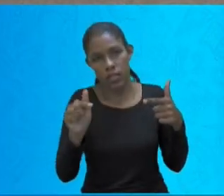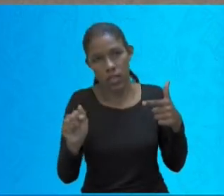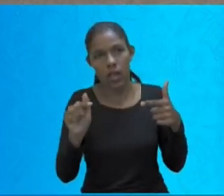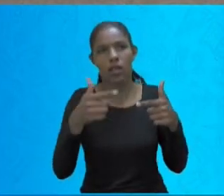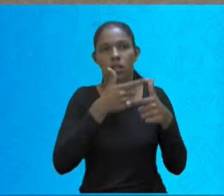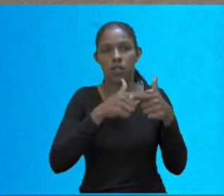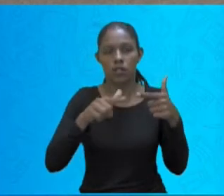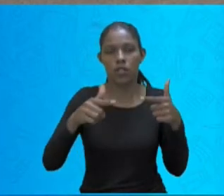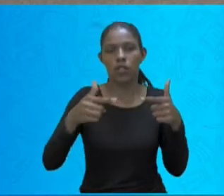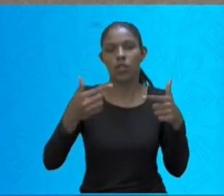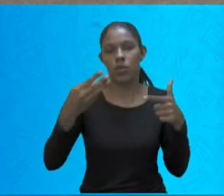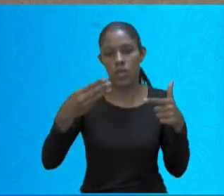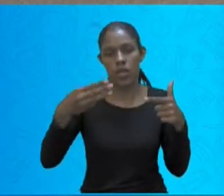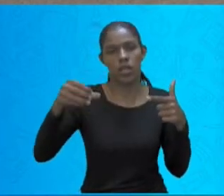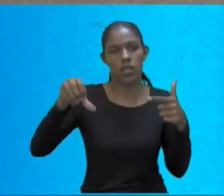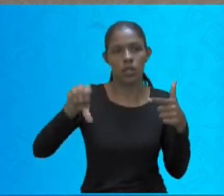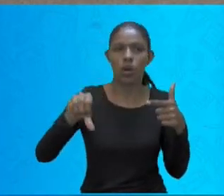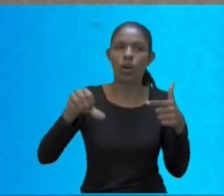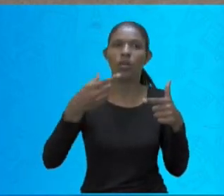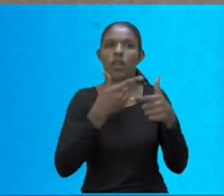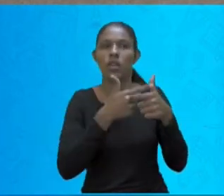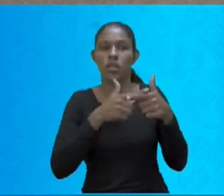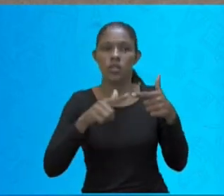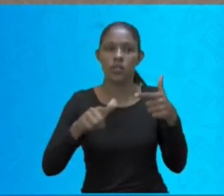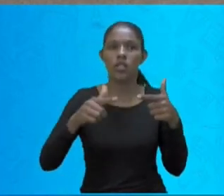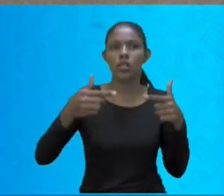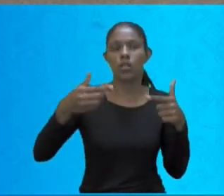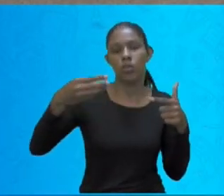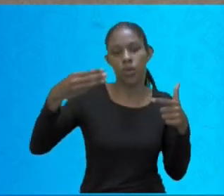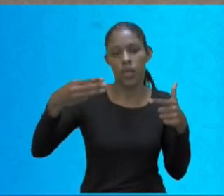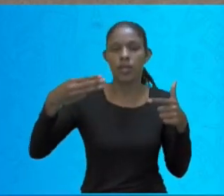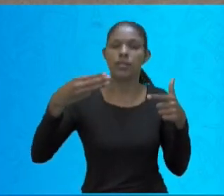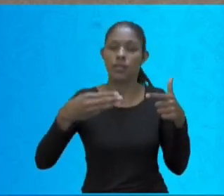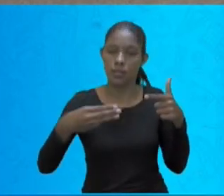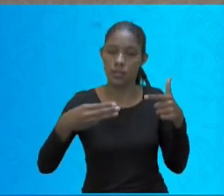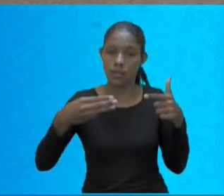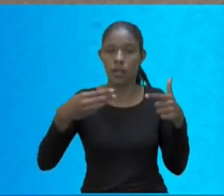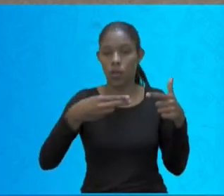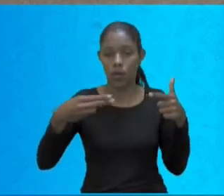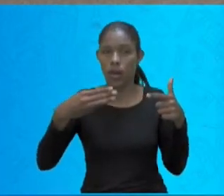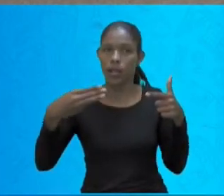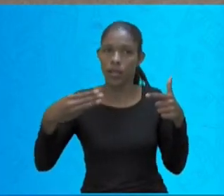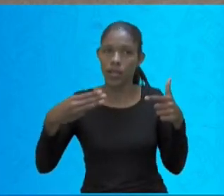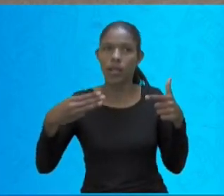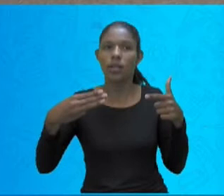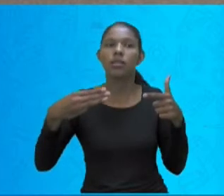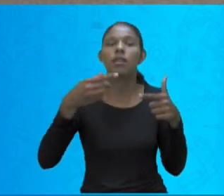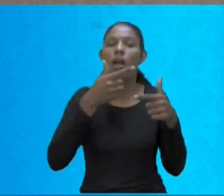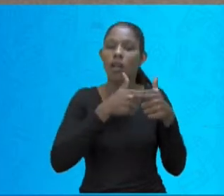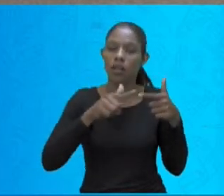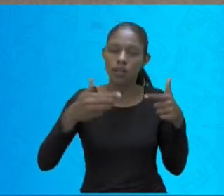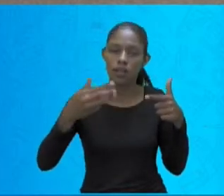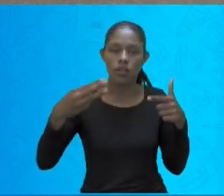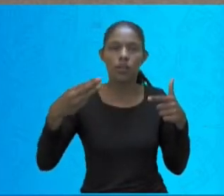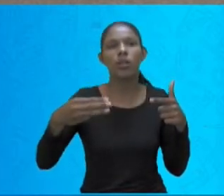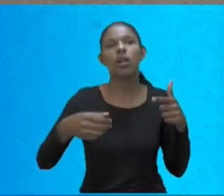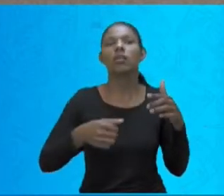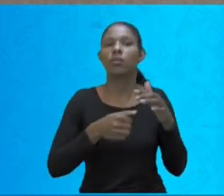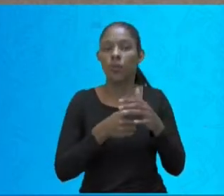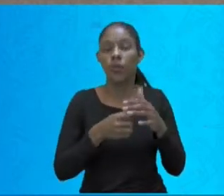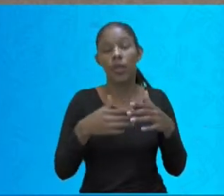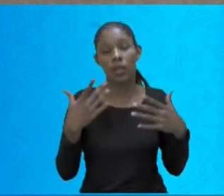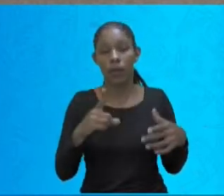dividido por 3, 3, dividido por 3, 1. Então, eu tenho 3 ao cubo vezes 3 ao